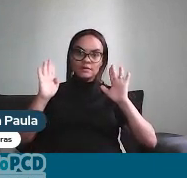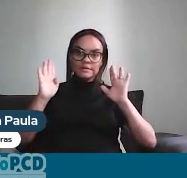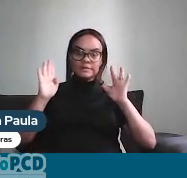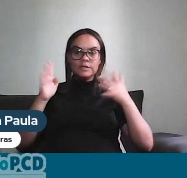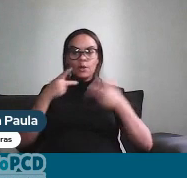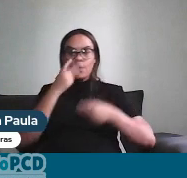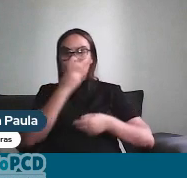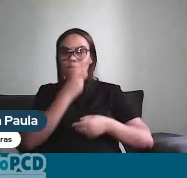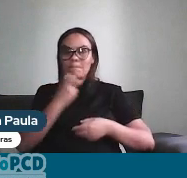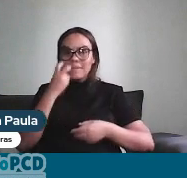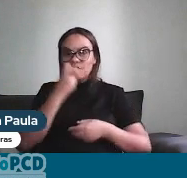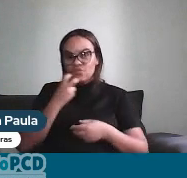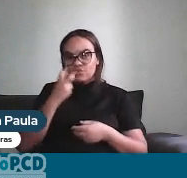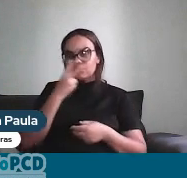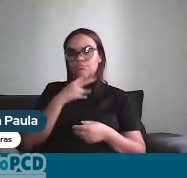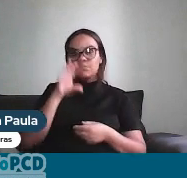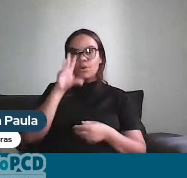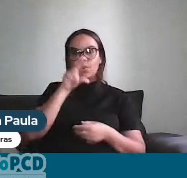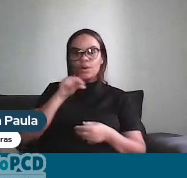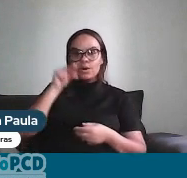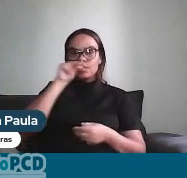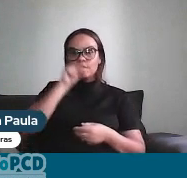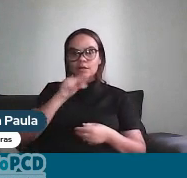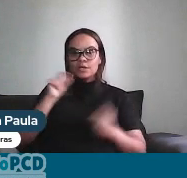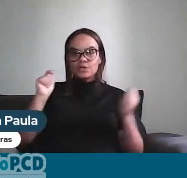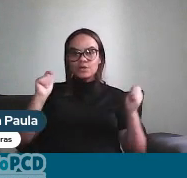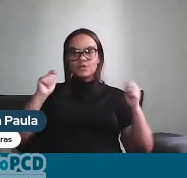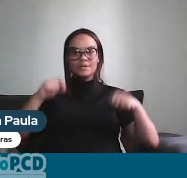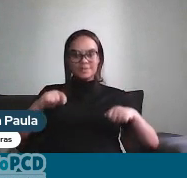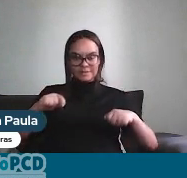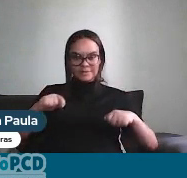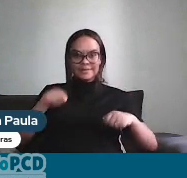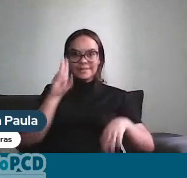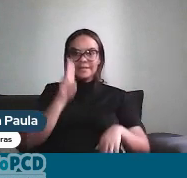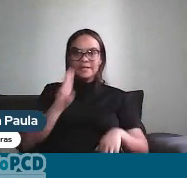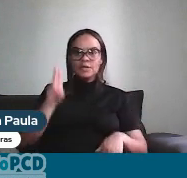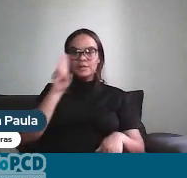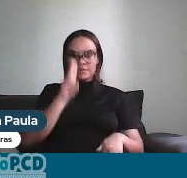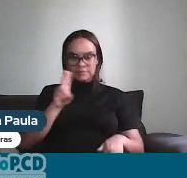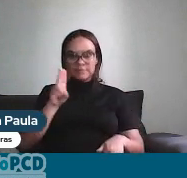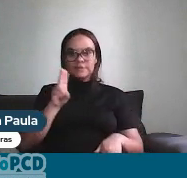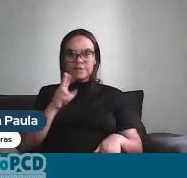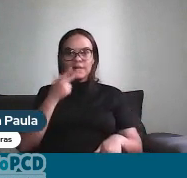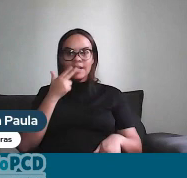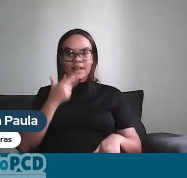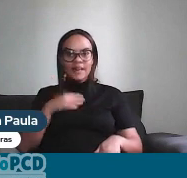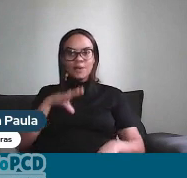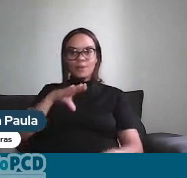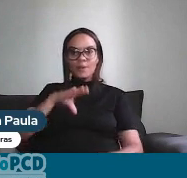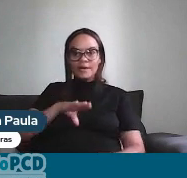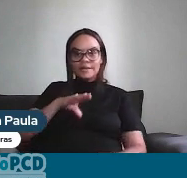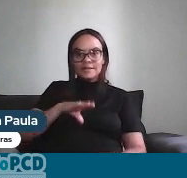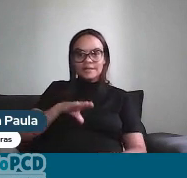falam ou são capazes de utilizar a língua portuguesa